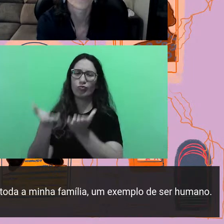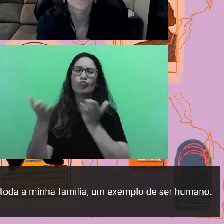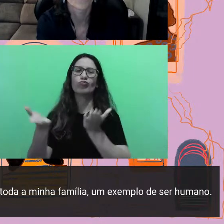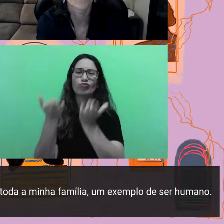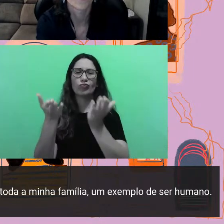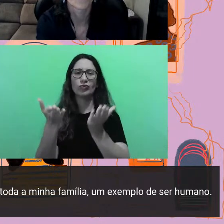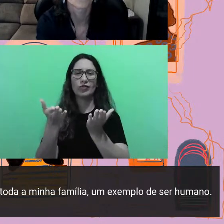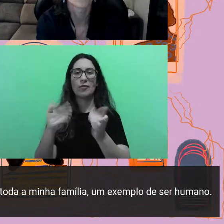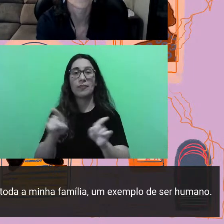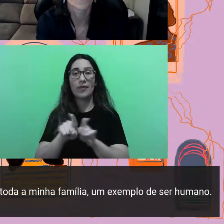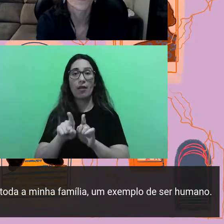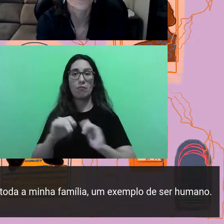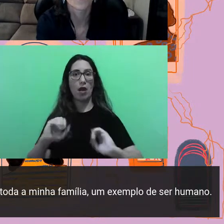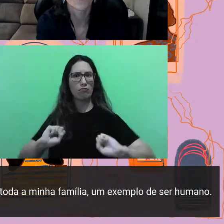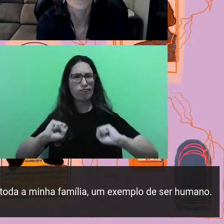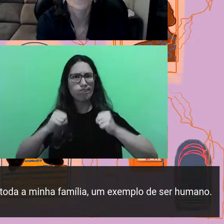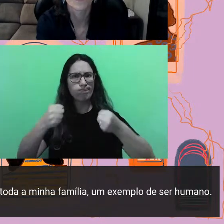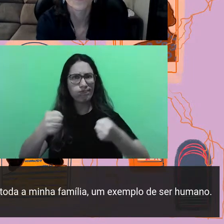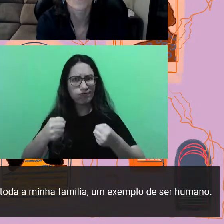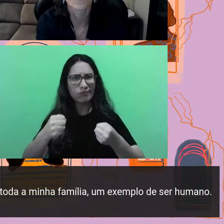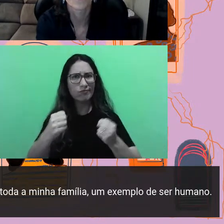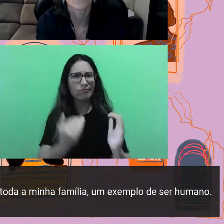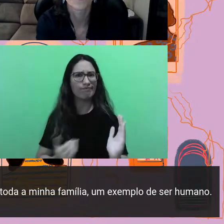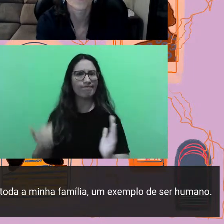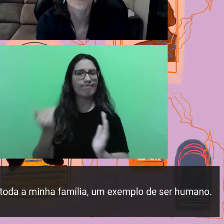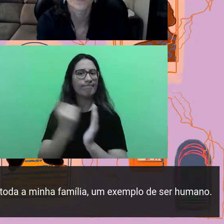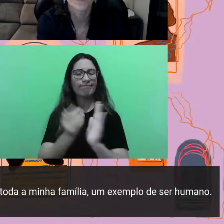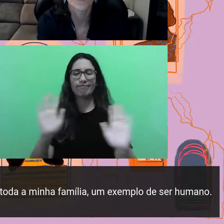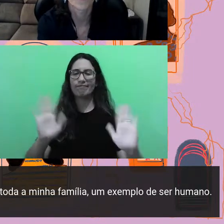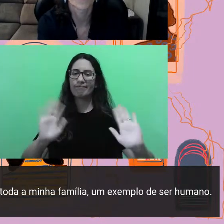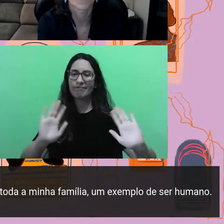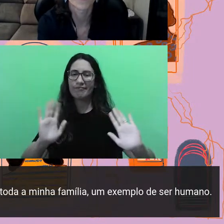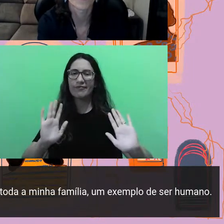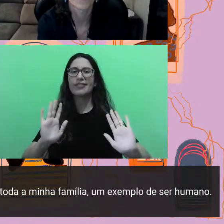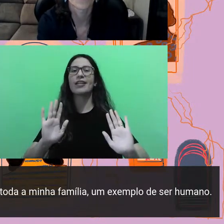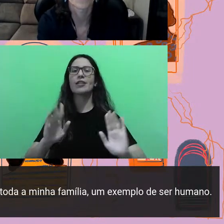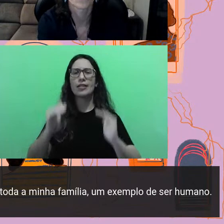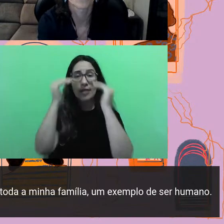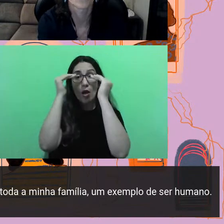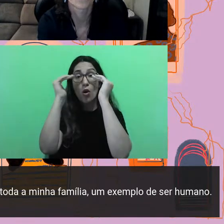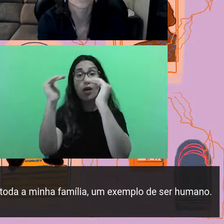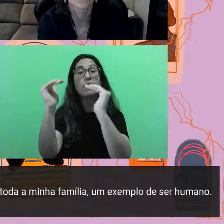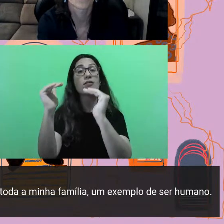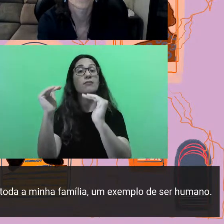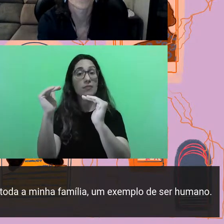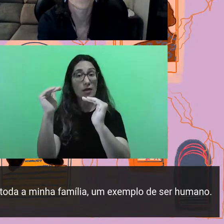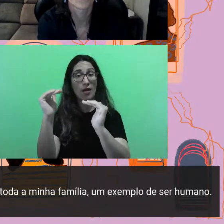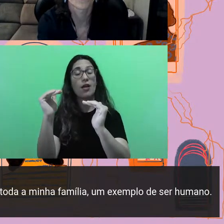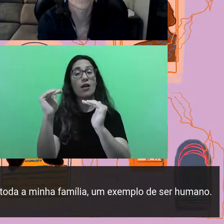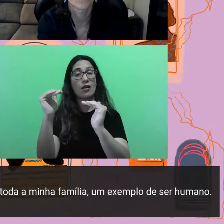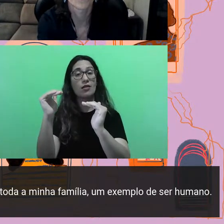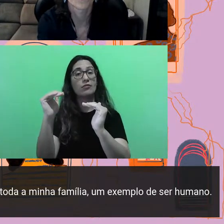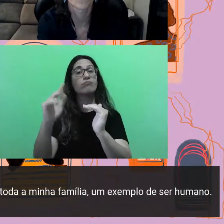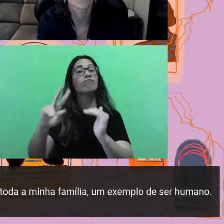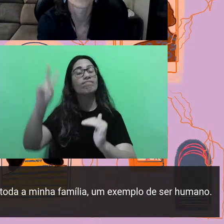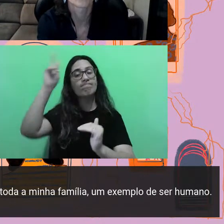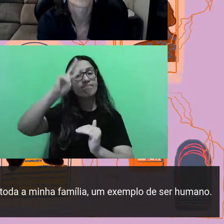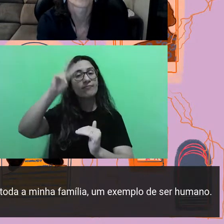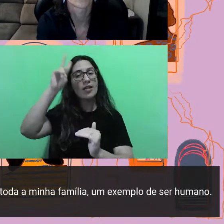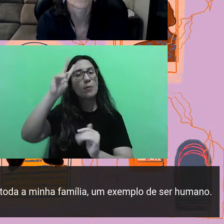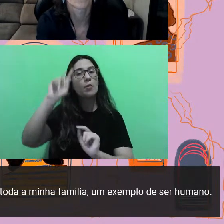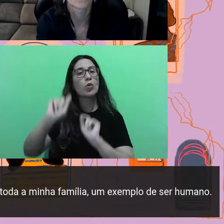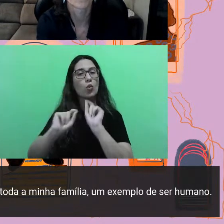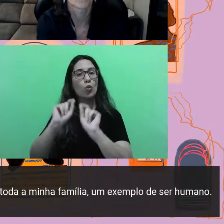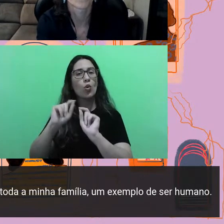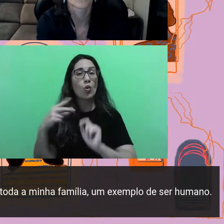ao alto rendimento, né? Mas a questão do respeito, né, do resgate